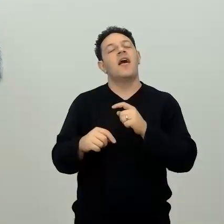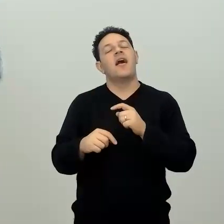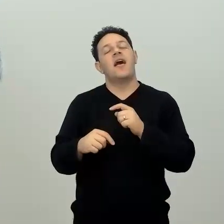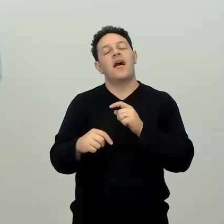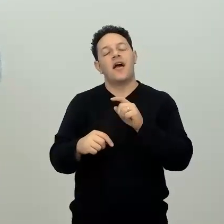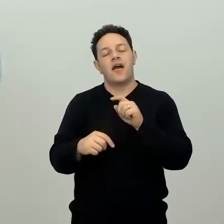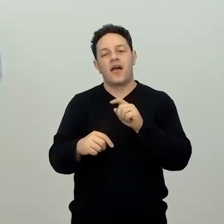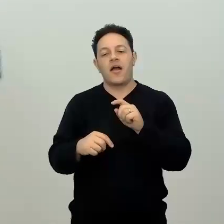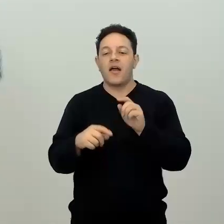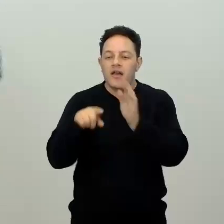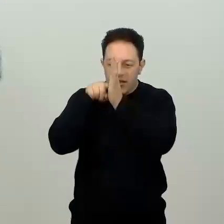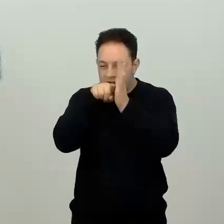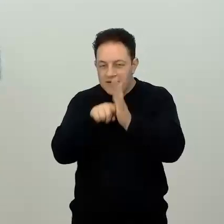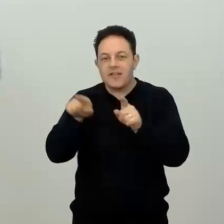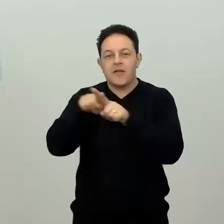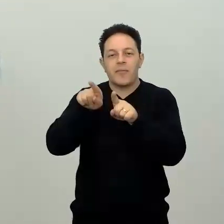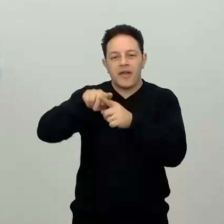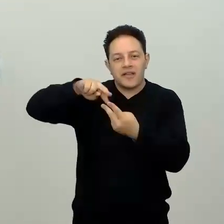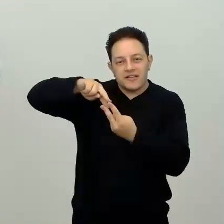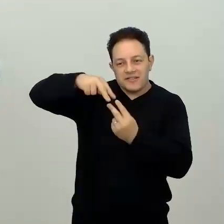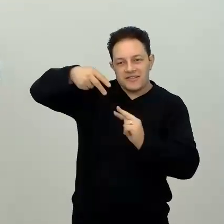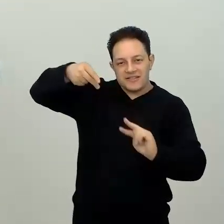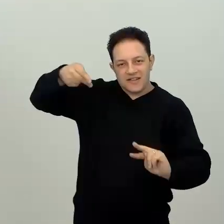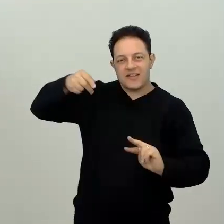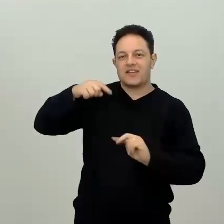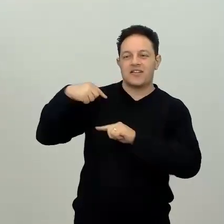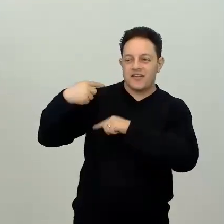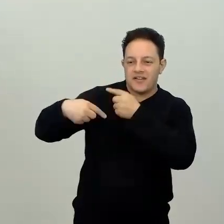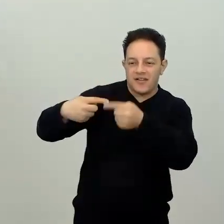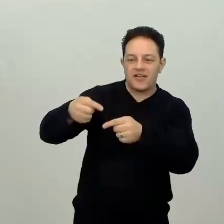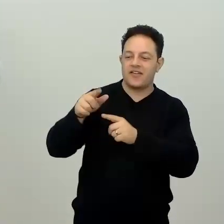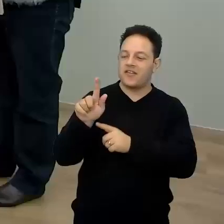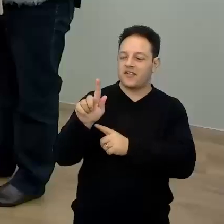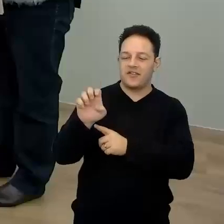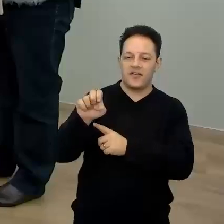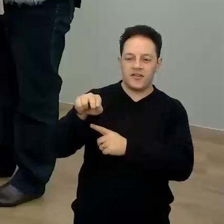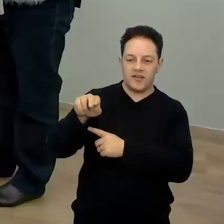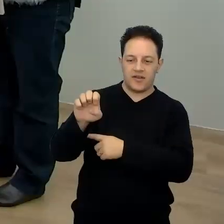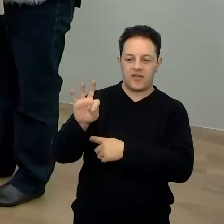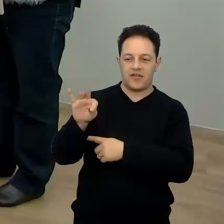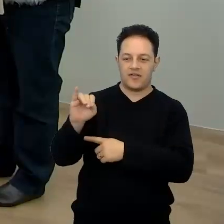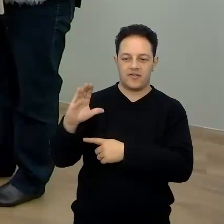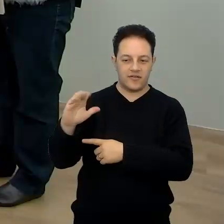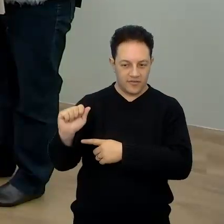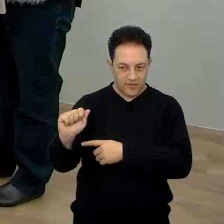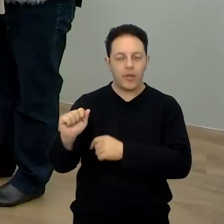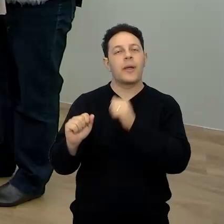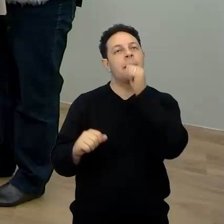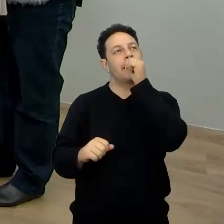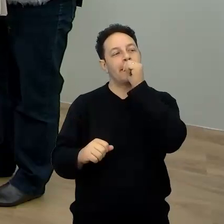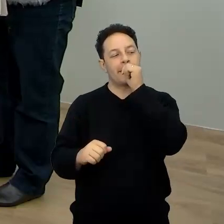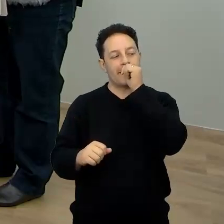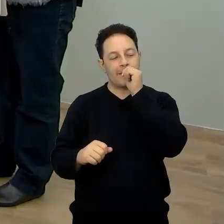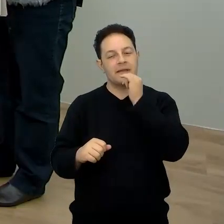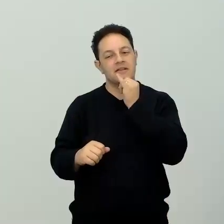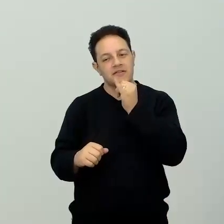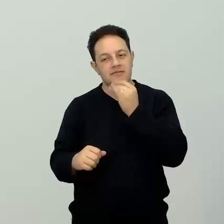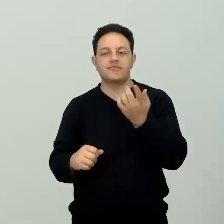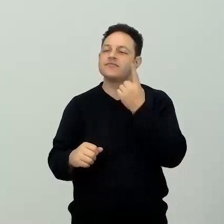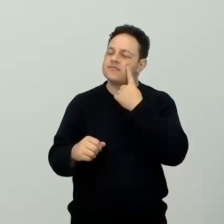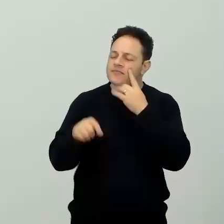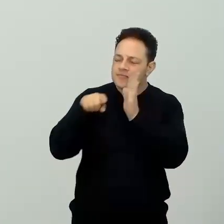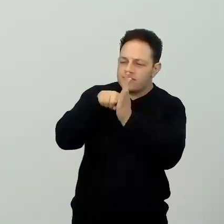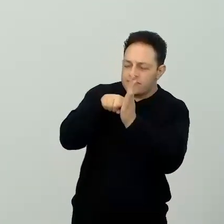e em genética, né, específico em genética. Então, foi como se diz, para ver